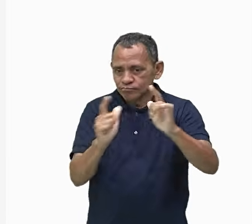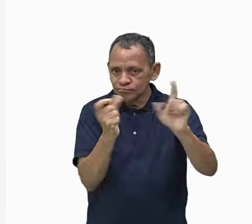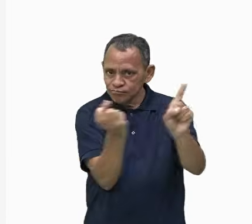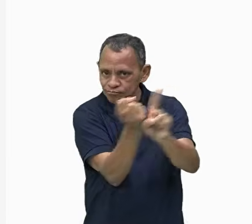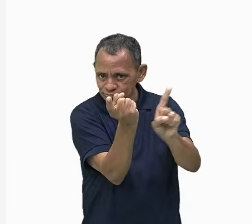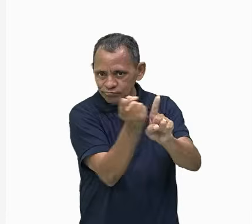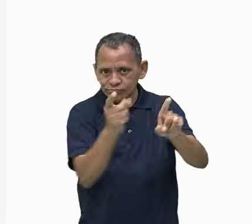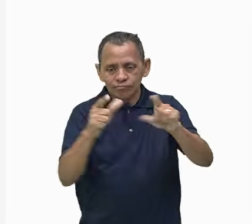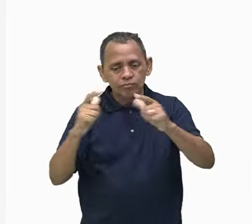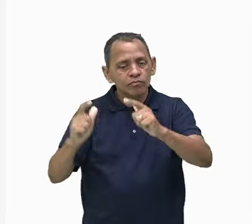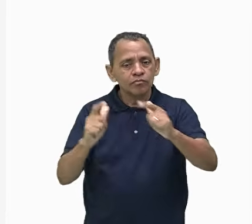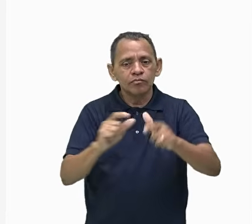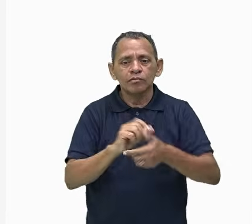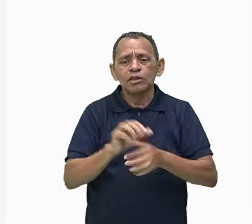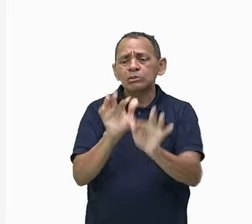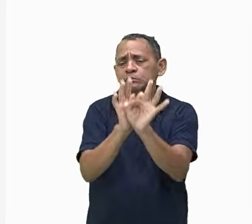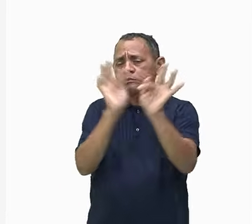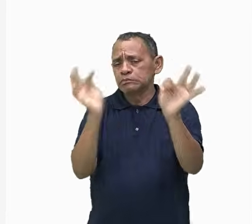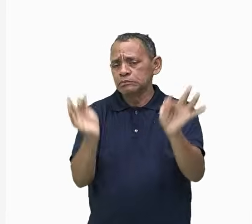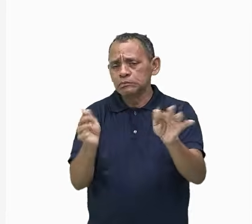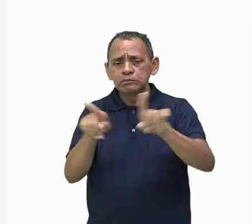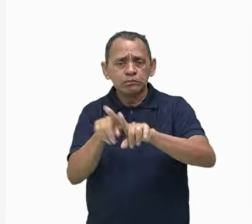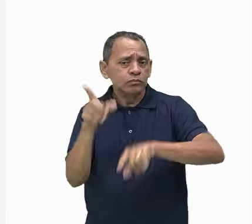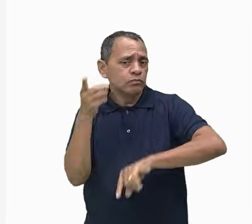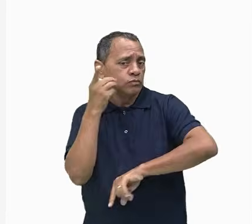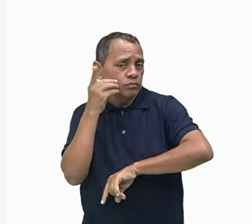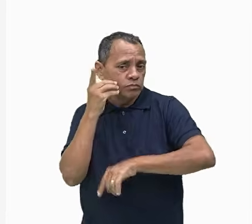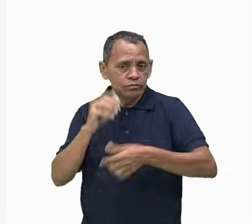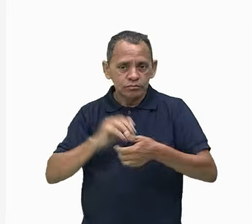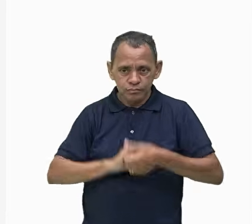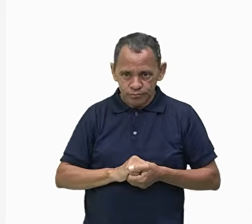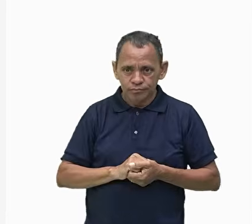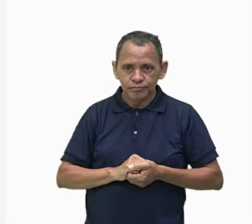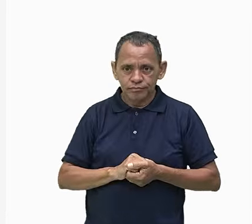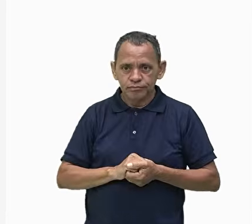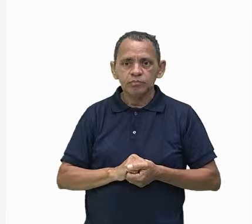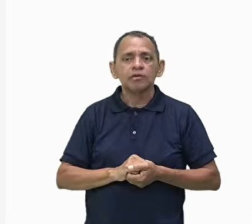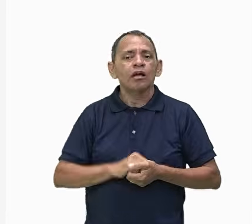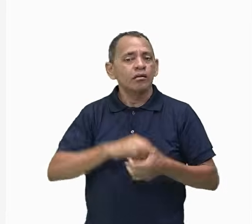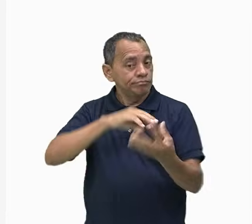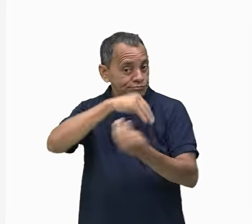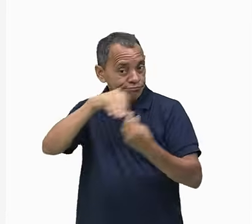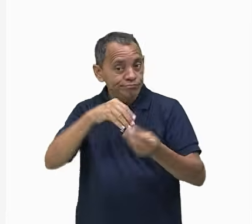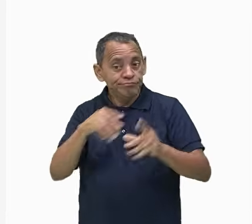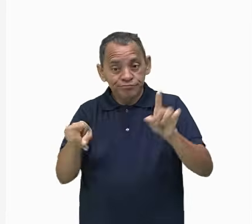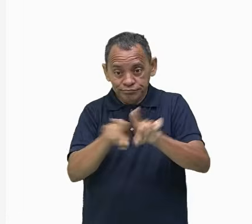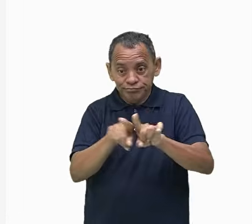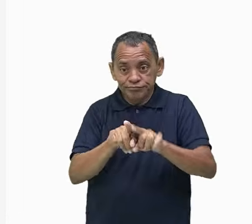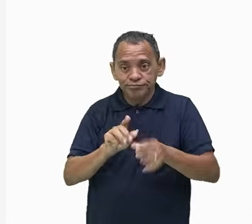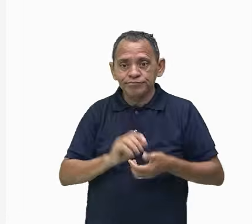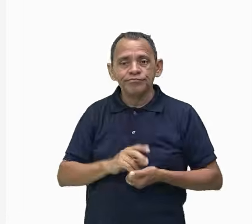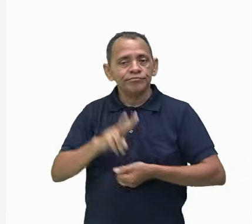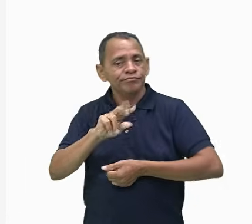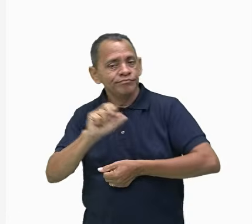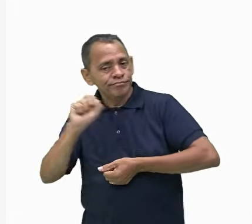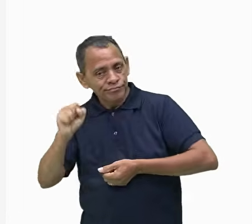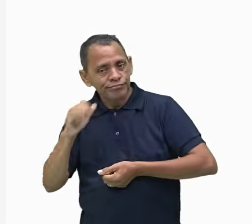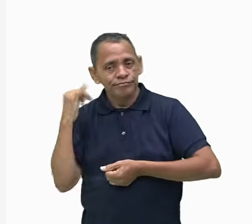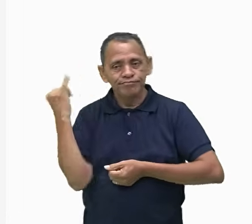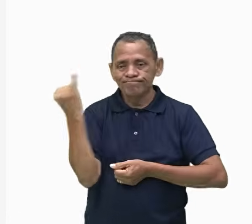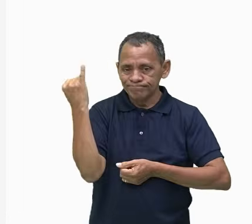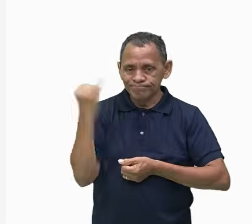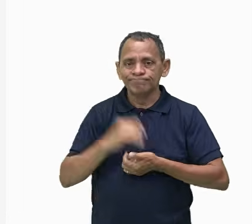localizações, desde as mais simples no nosso dia a dia, né, até aquelas mais complexas, e vão ser fundamentais